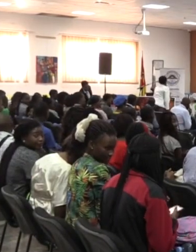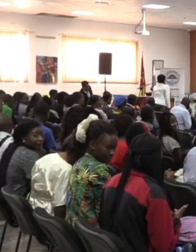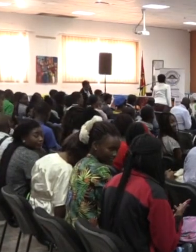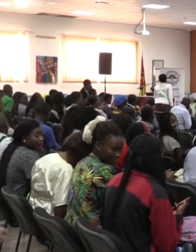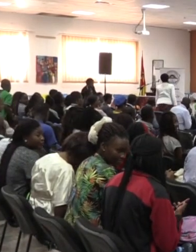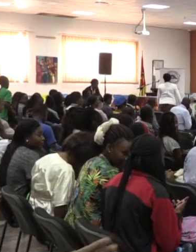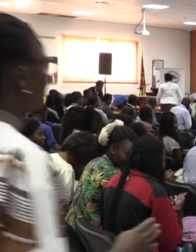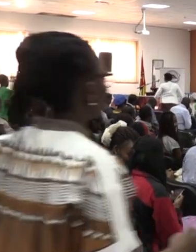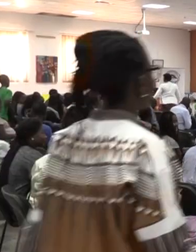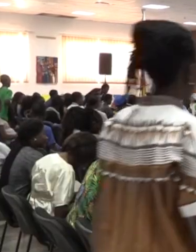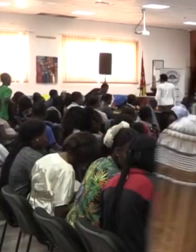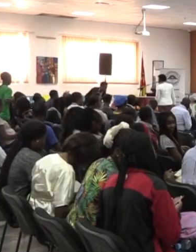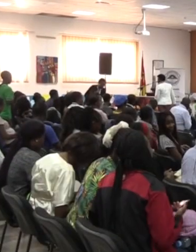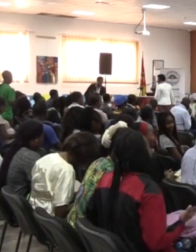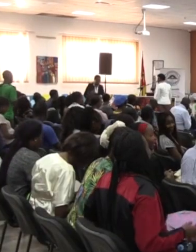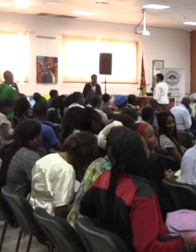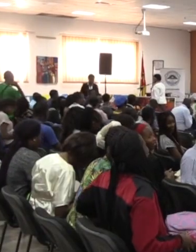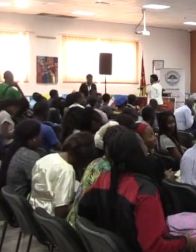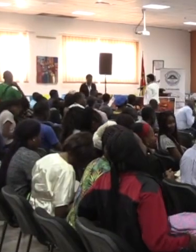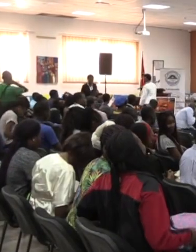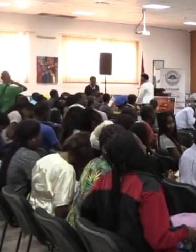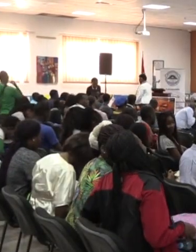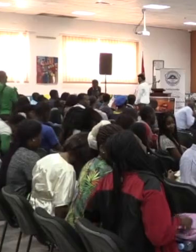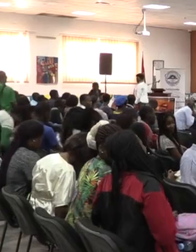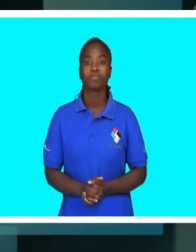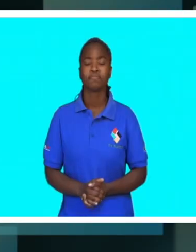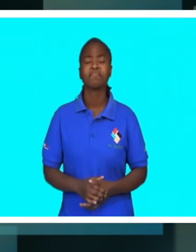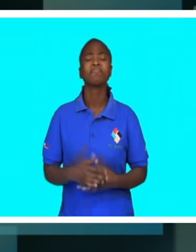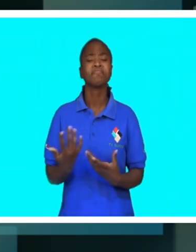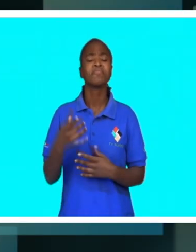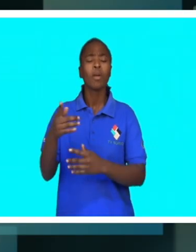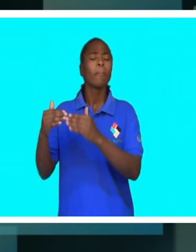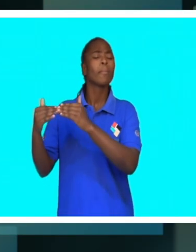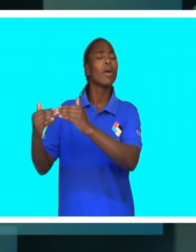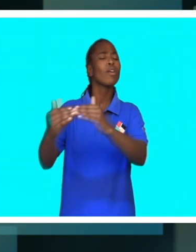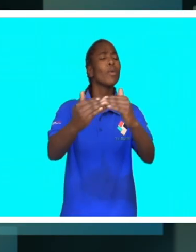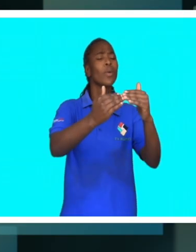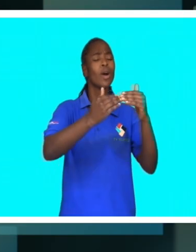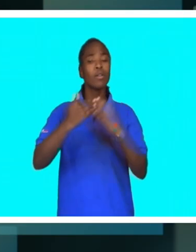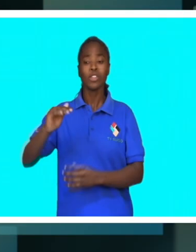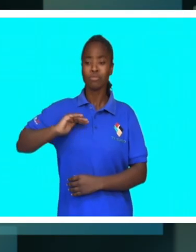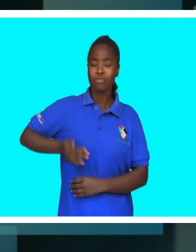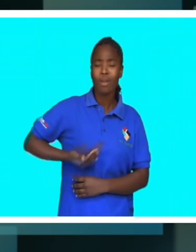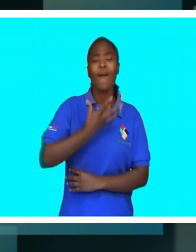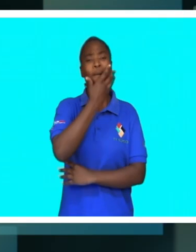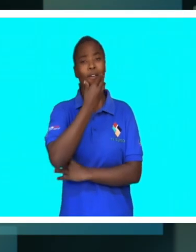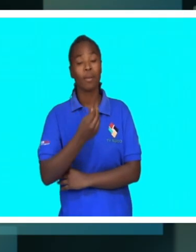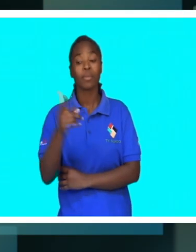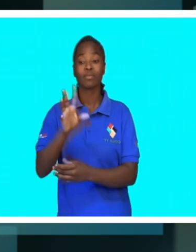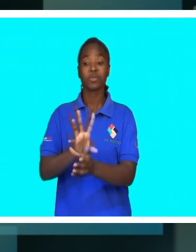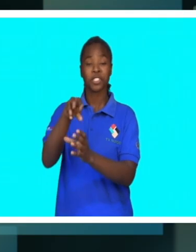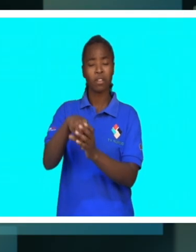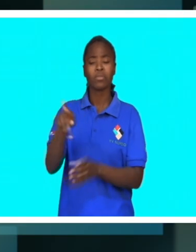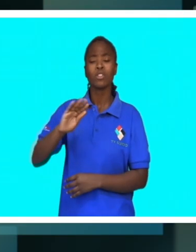facilitando a divulgação de informações através da internet. O apelo à equidade de gênero e